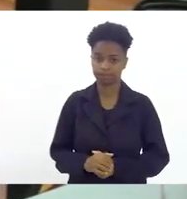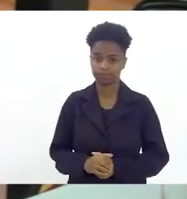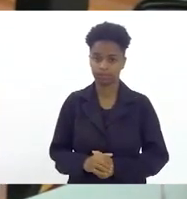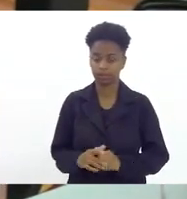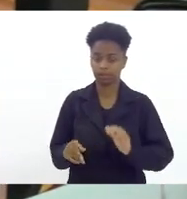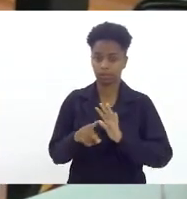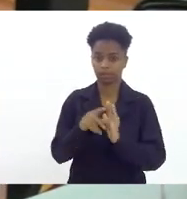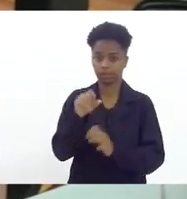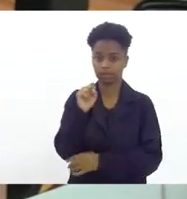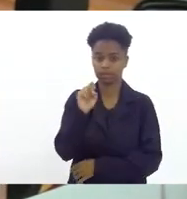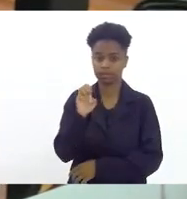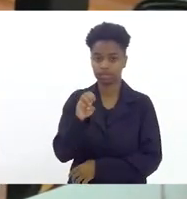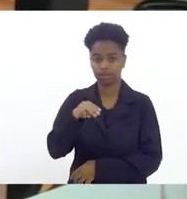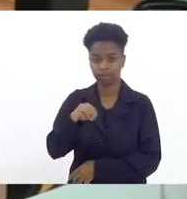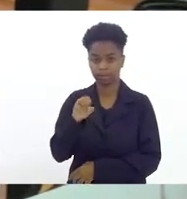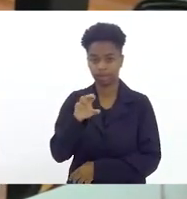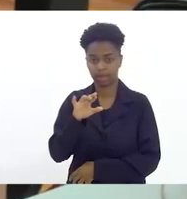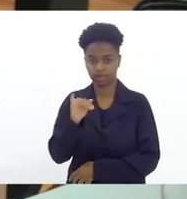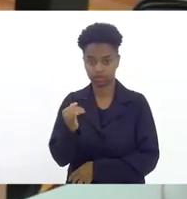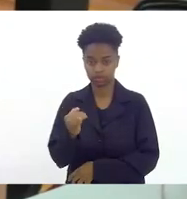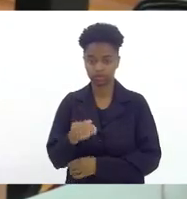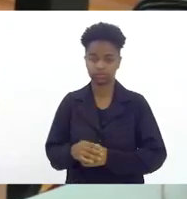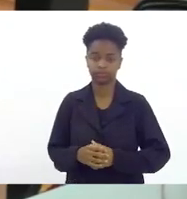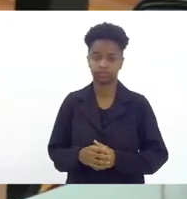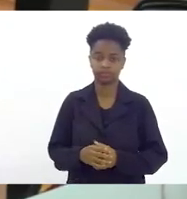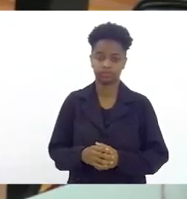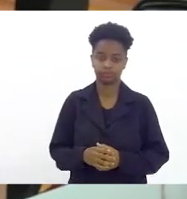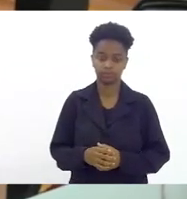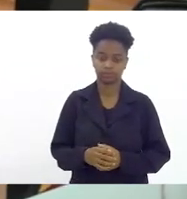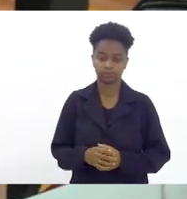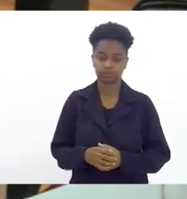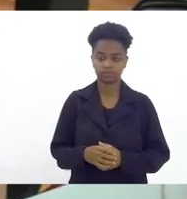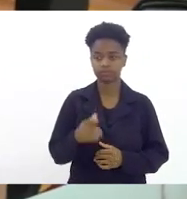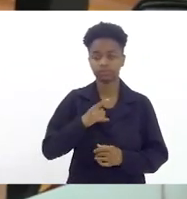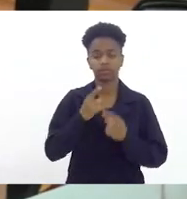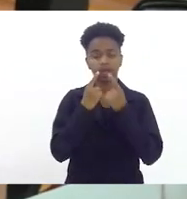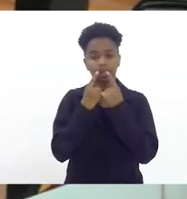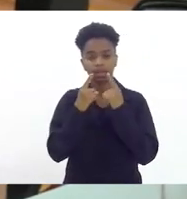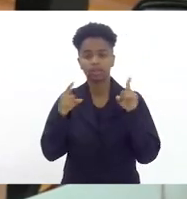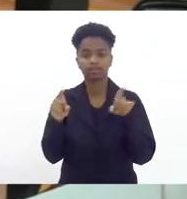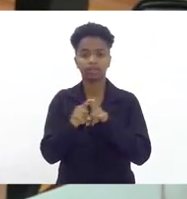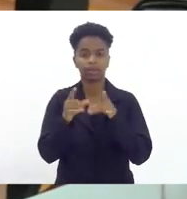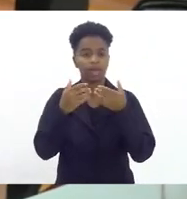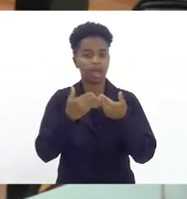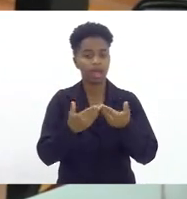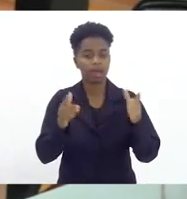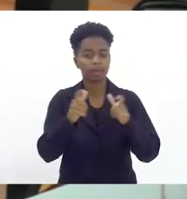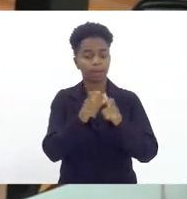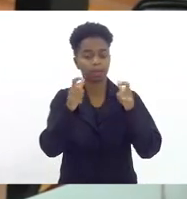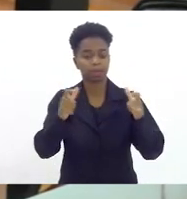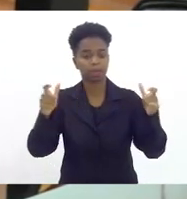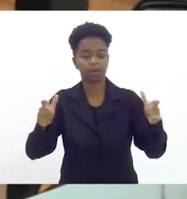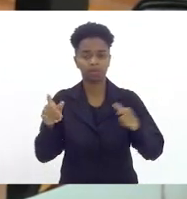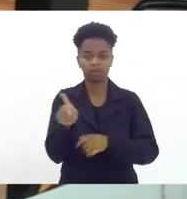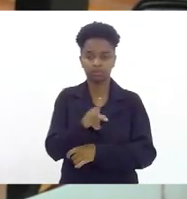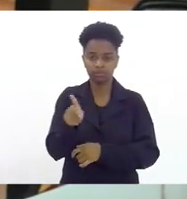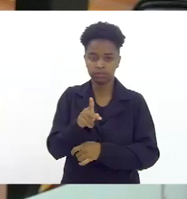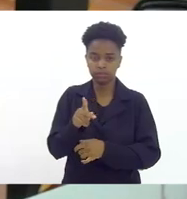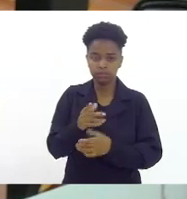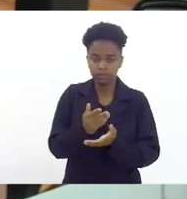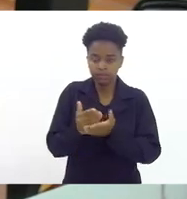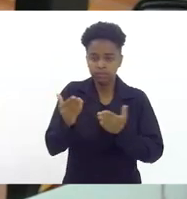semerj está em questionamento o a ampliação dos professores iniciantes